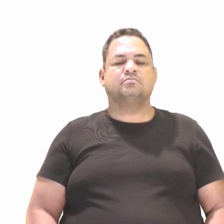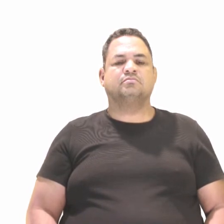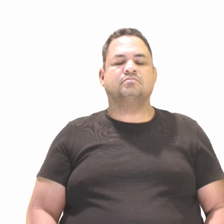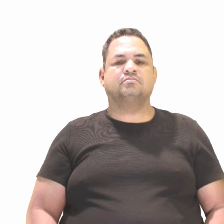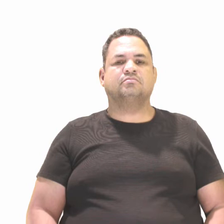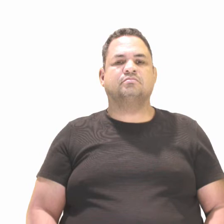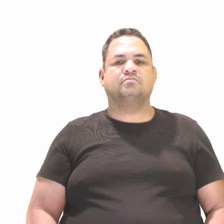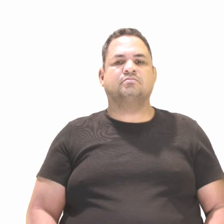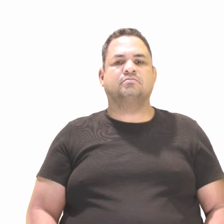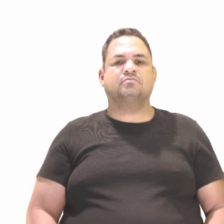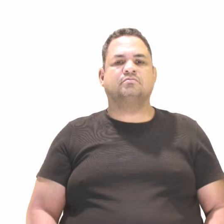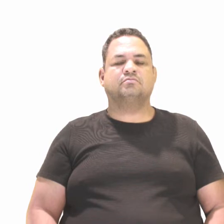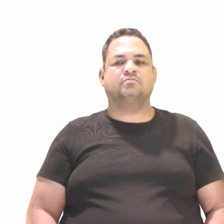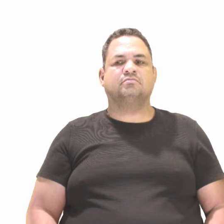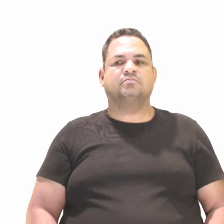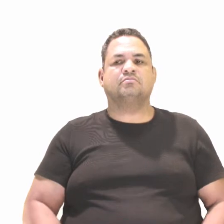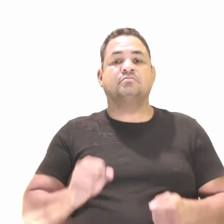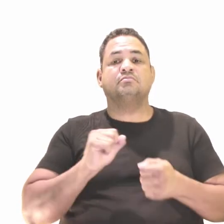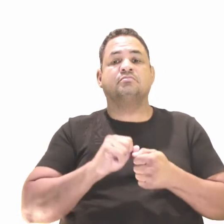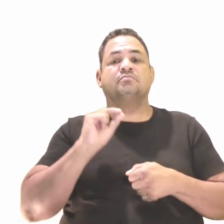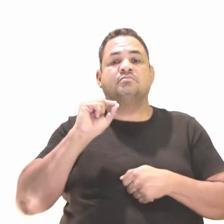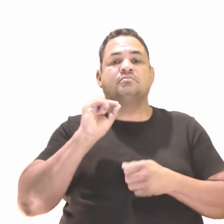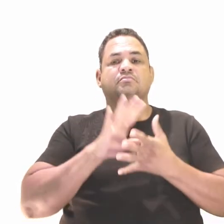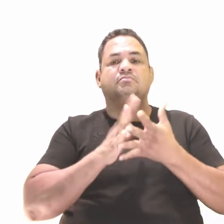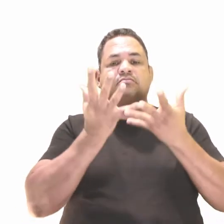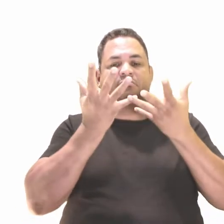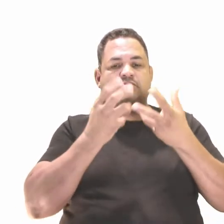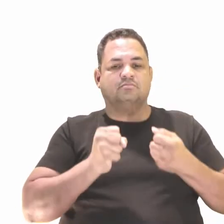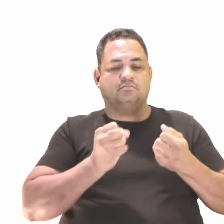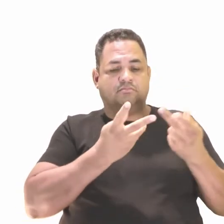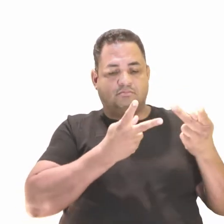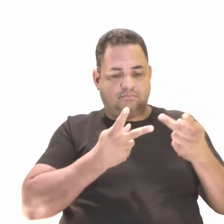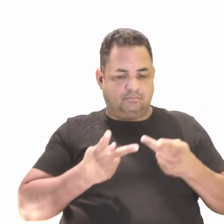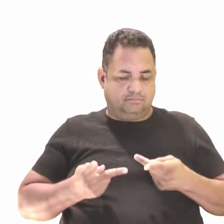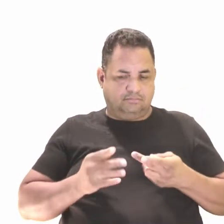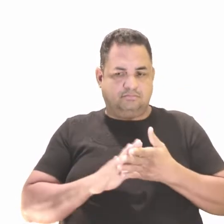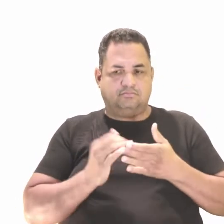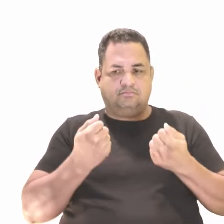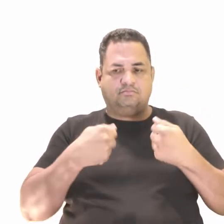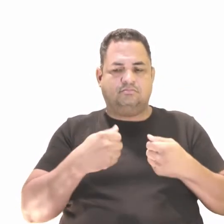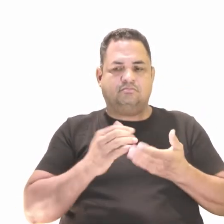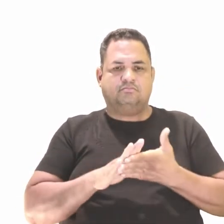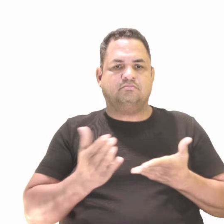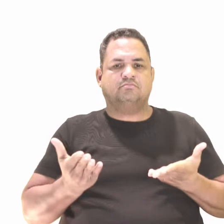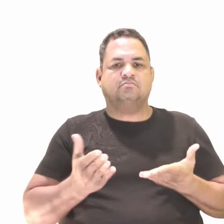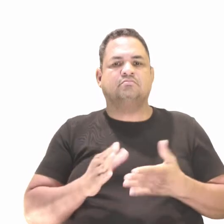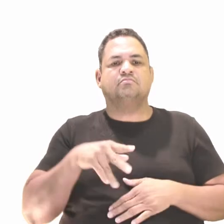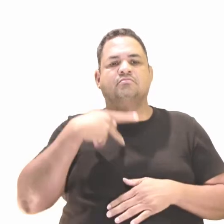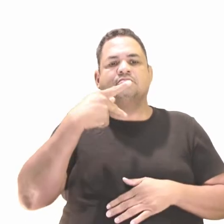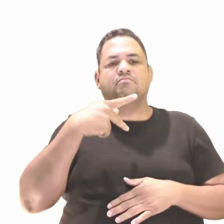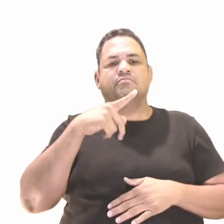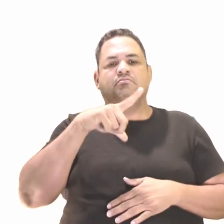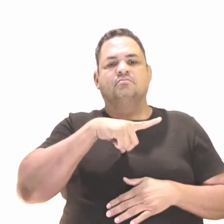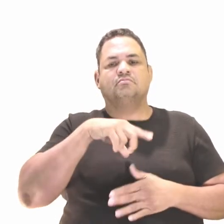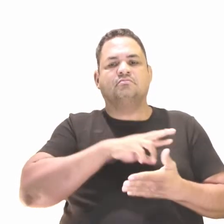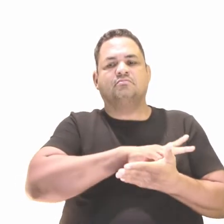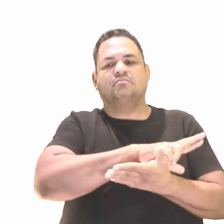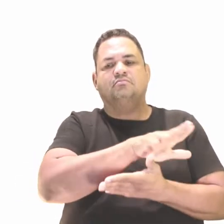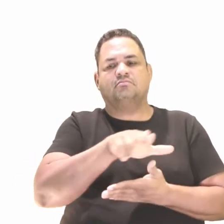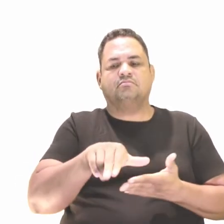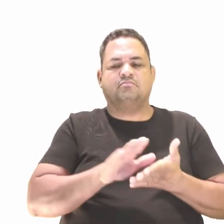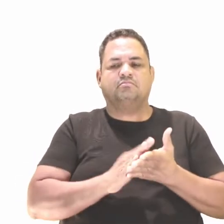accepting invitations, você vai fazer o quê? Para aceitar convites, podemos dizer... Temos aí